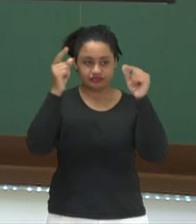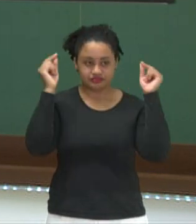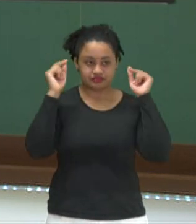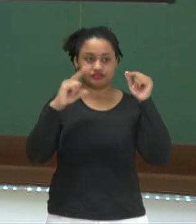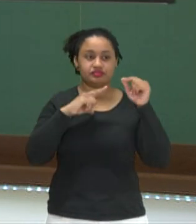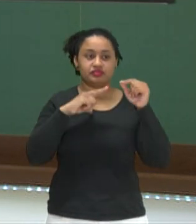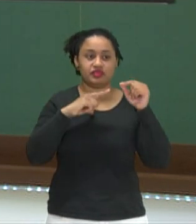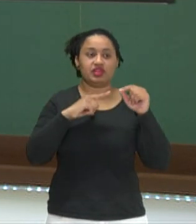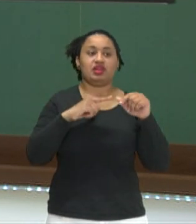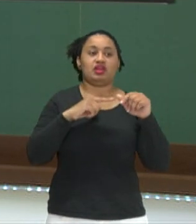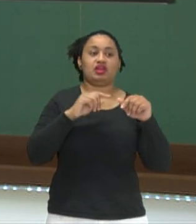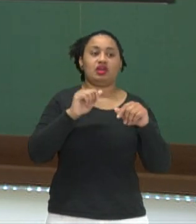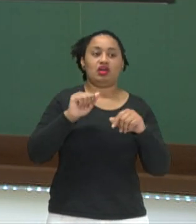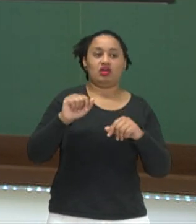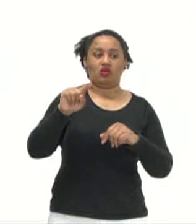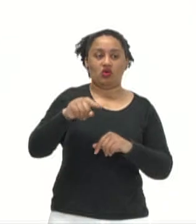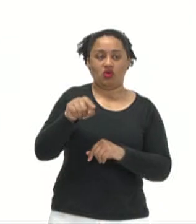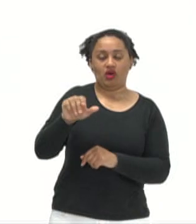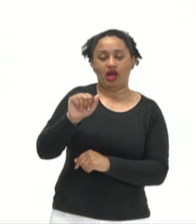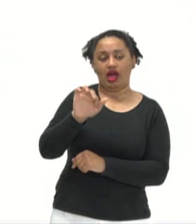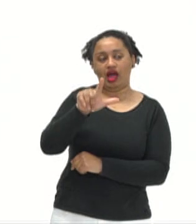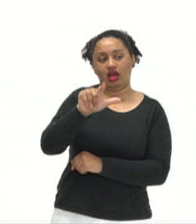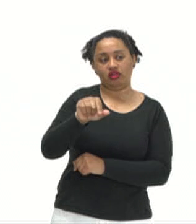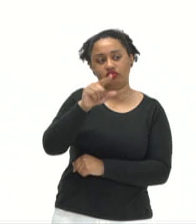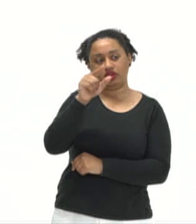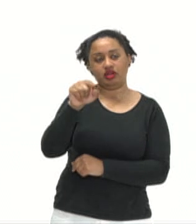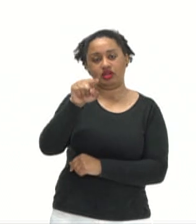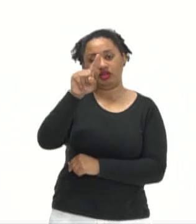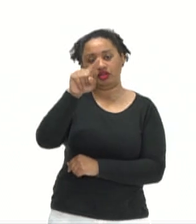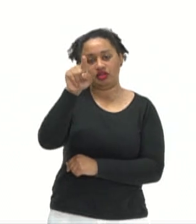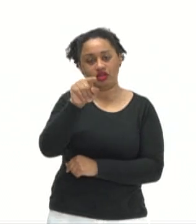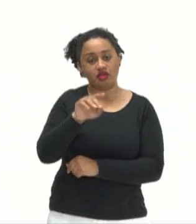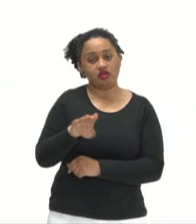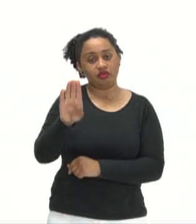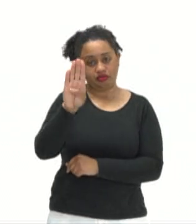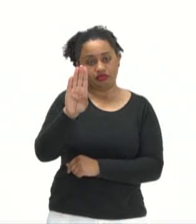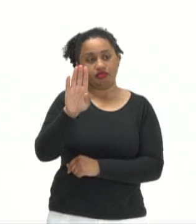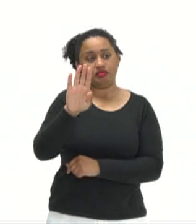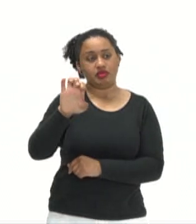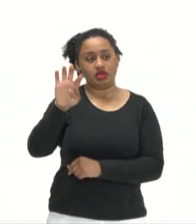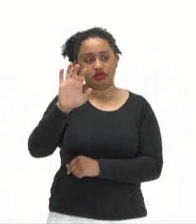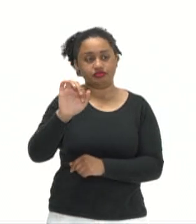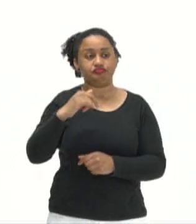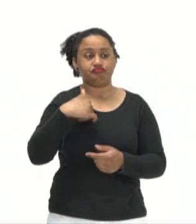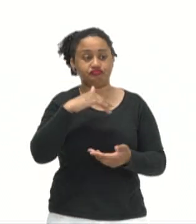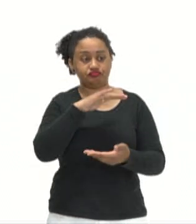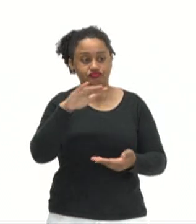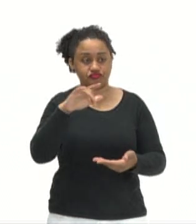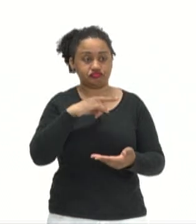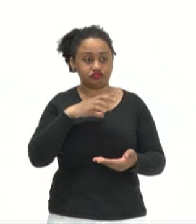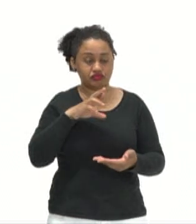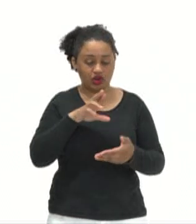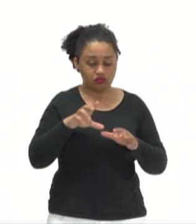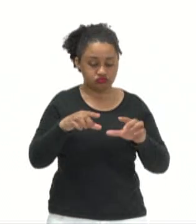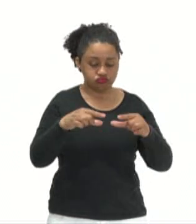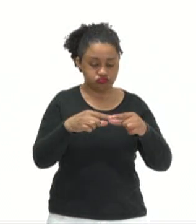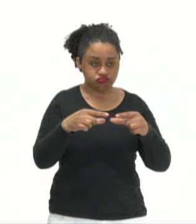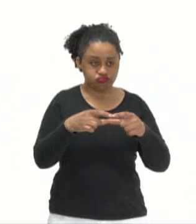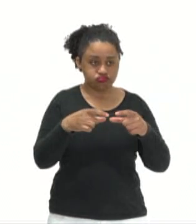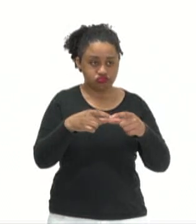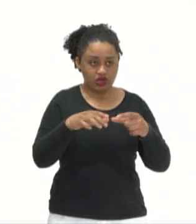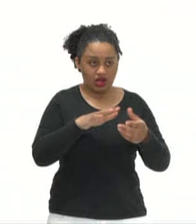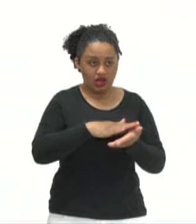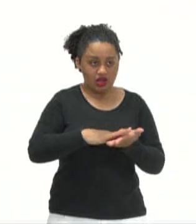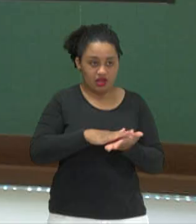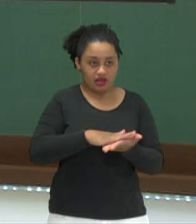beta. Uma região poligonal convexa, né, fechada, R, contida em alfa. Então